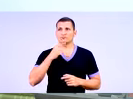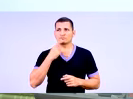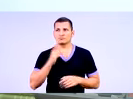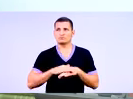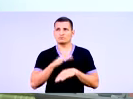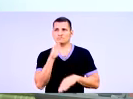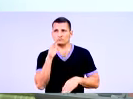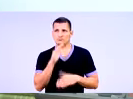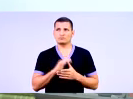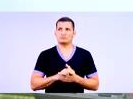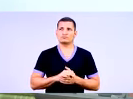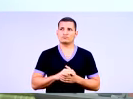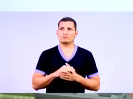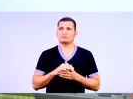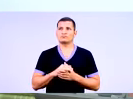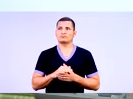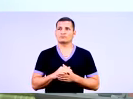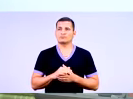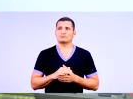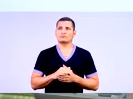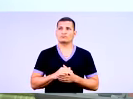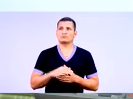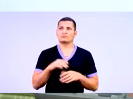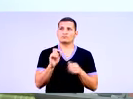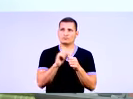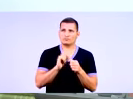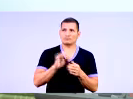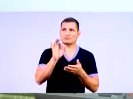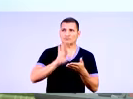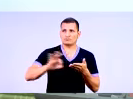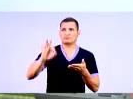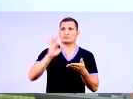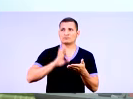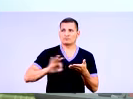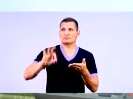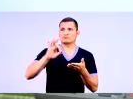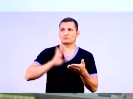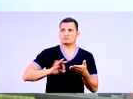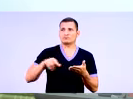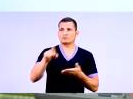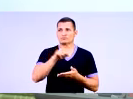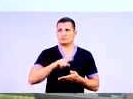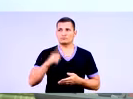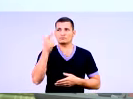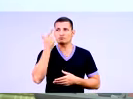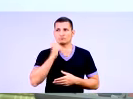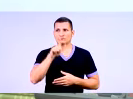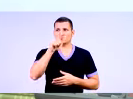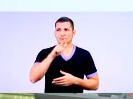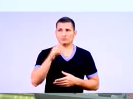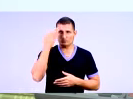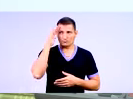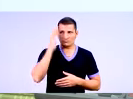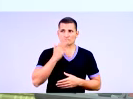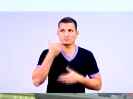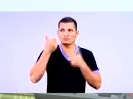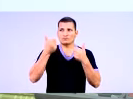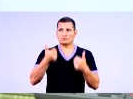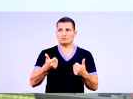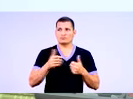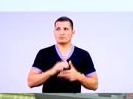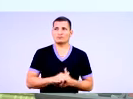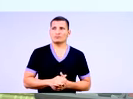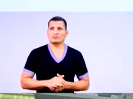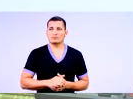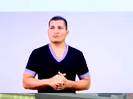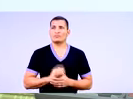maiores, e aí no momento que a gente for fazendo as correções, vocês vão conseguindo entender um pouquinho melhor, ok? Então aqui no próximo slide,